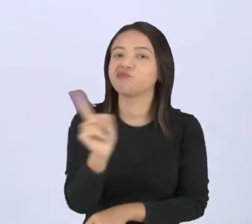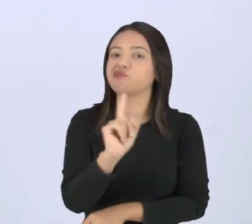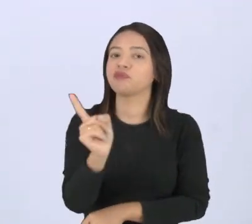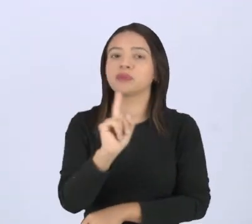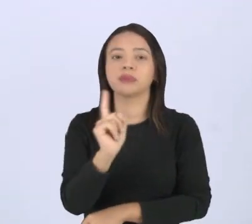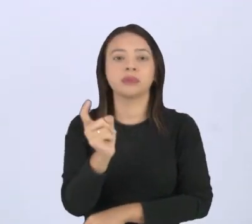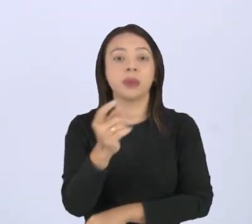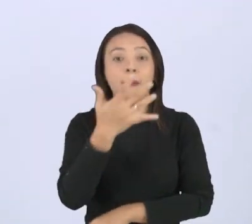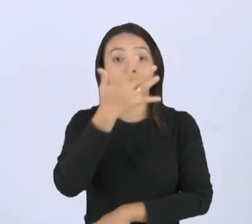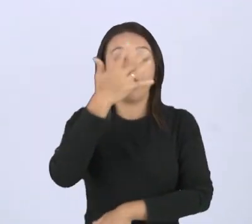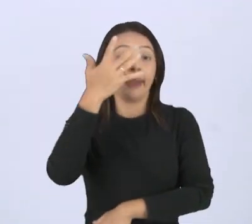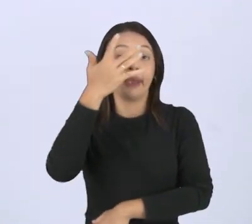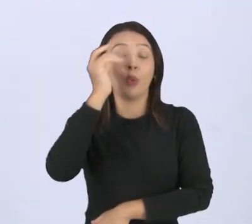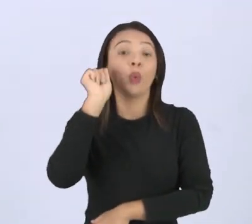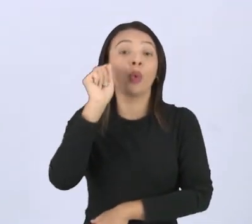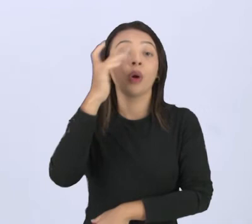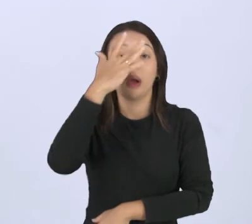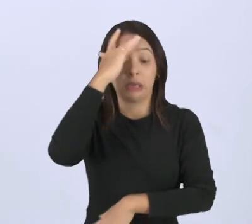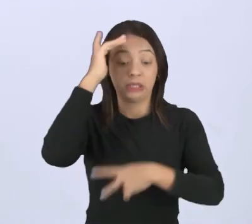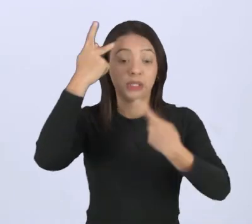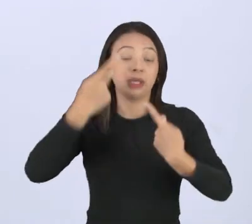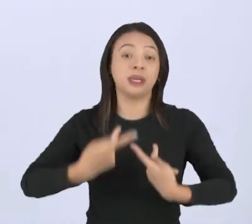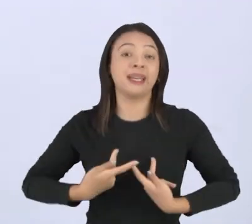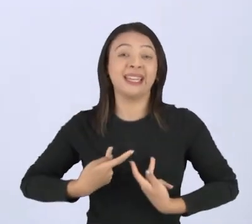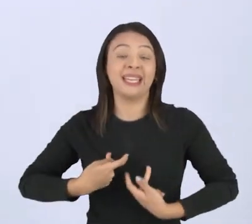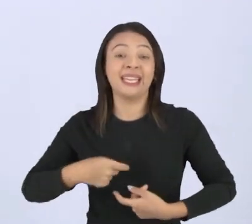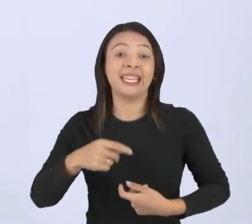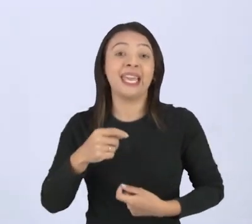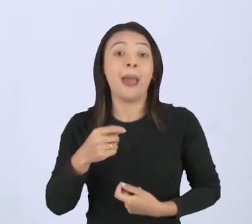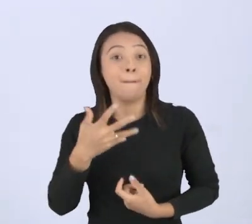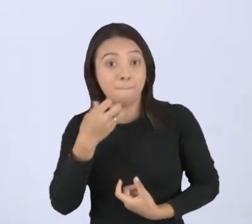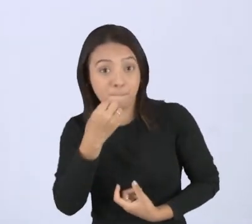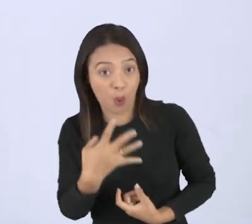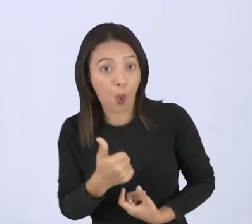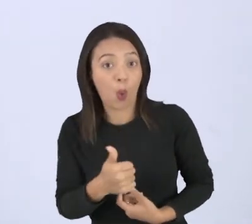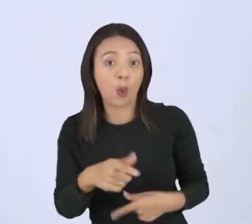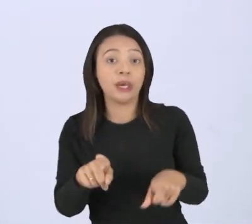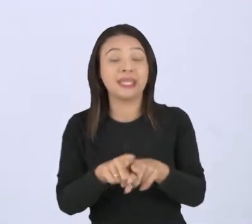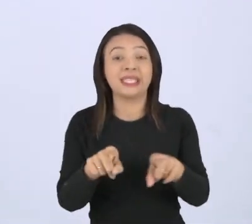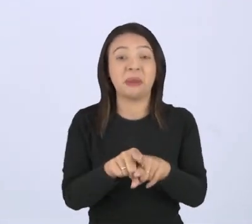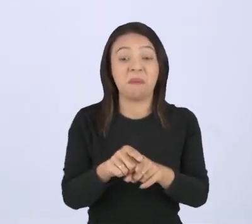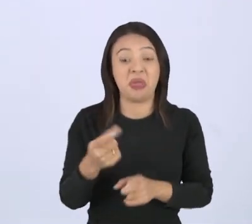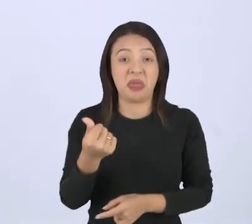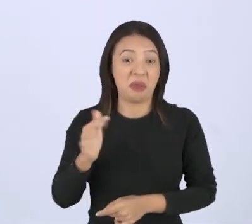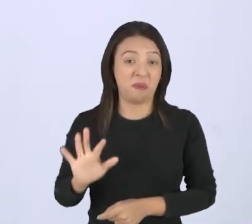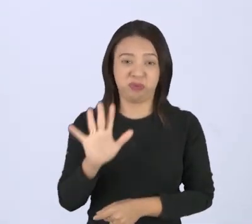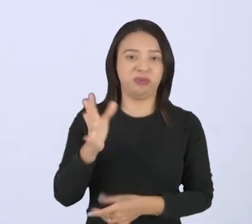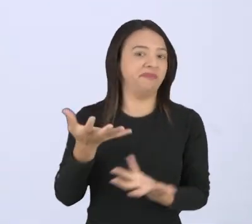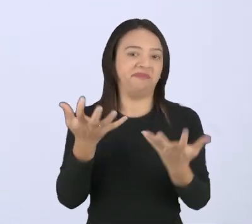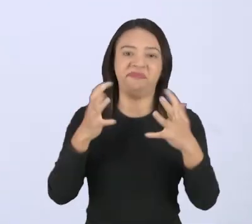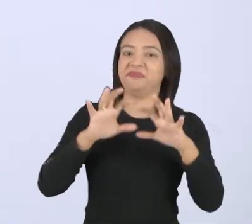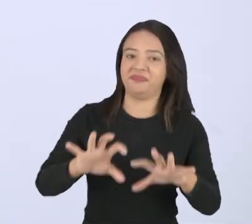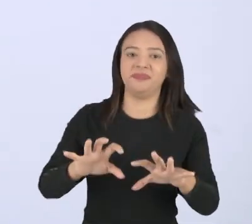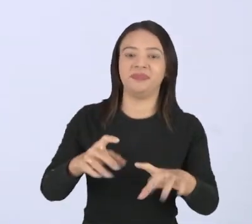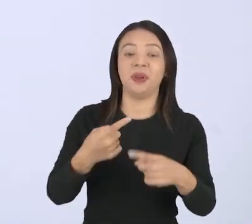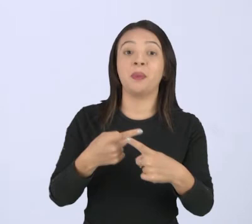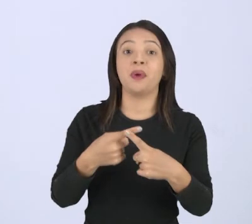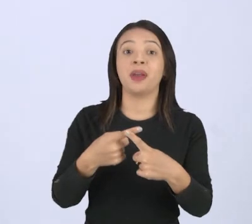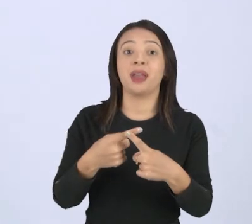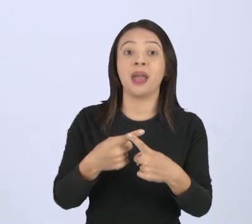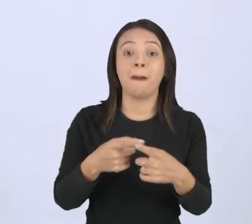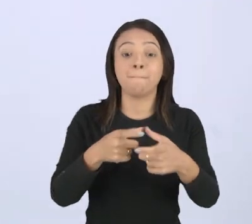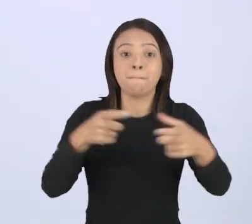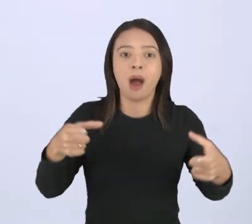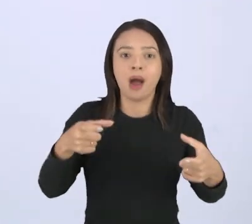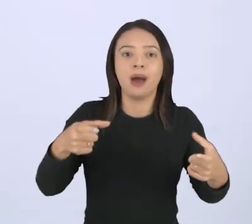de obra qualificada e cara demais. Não é à toa que boa parte desses países onde estão a sede das